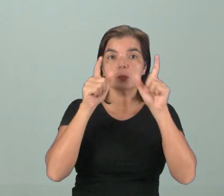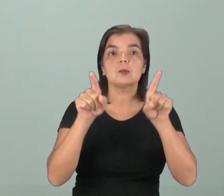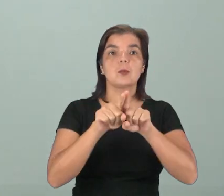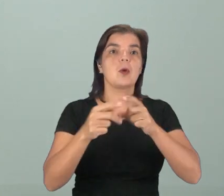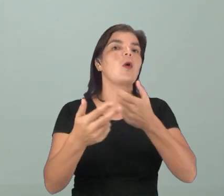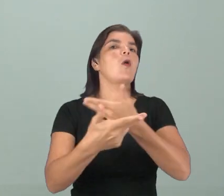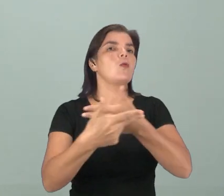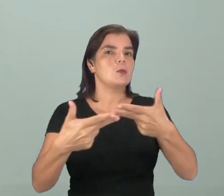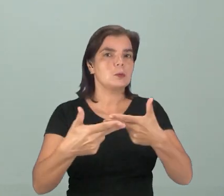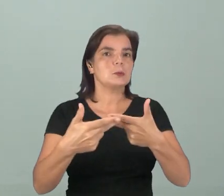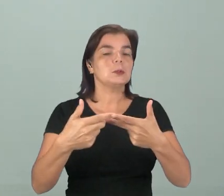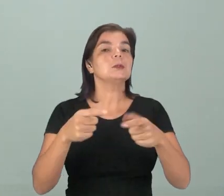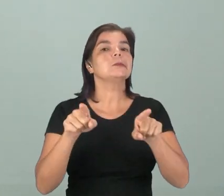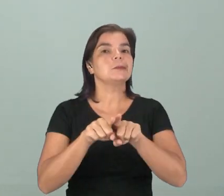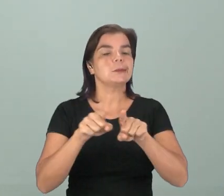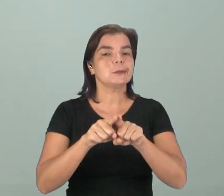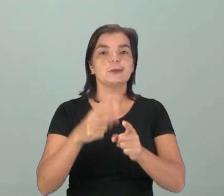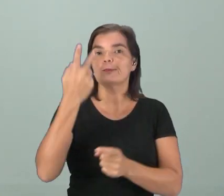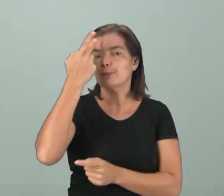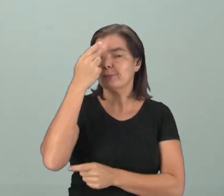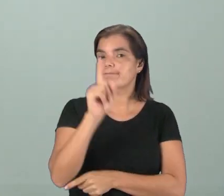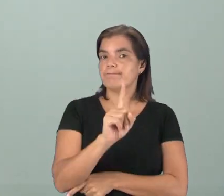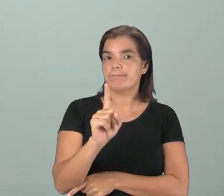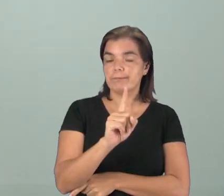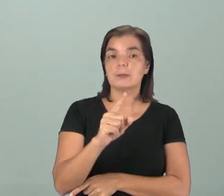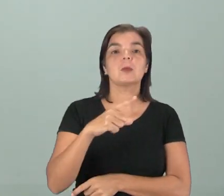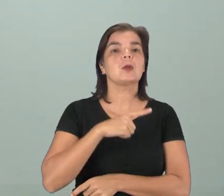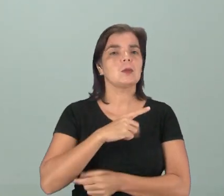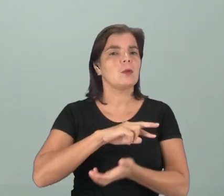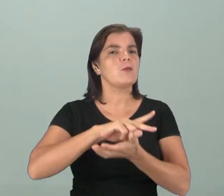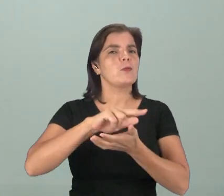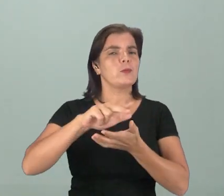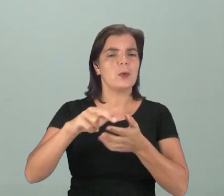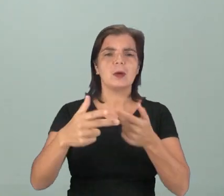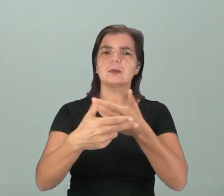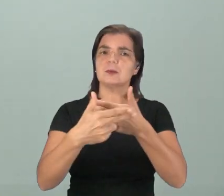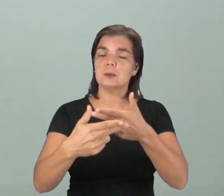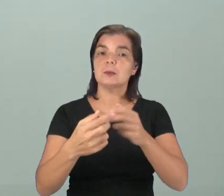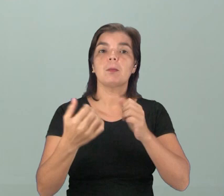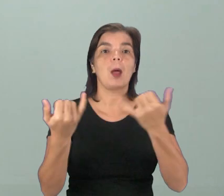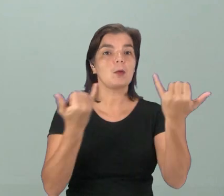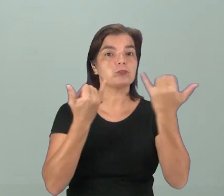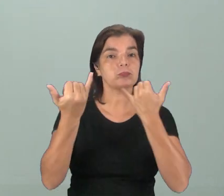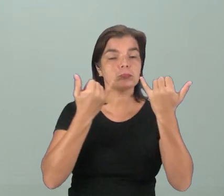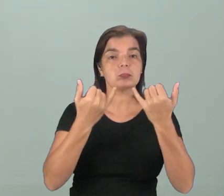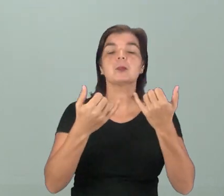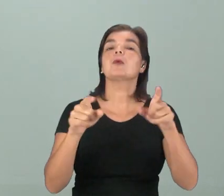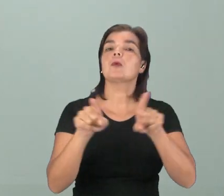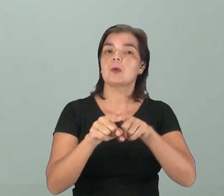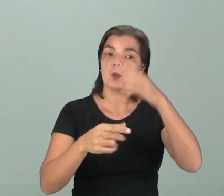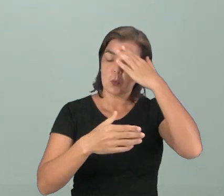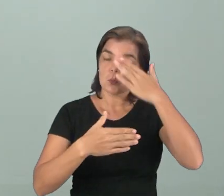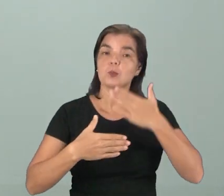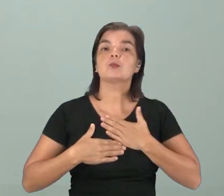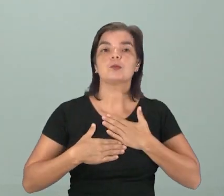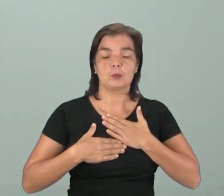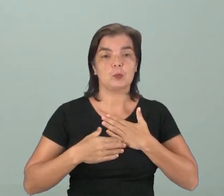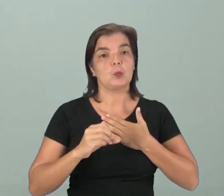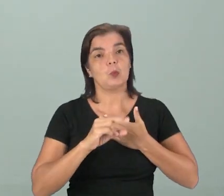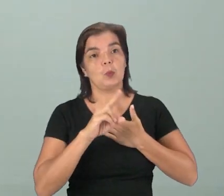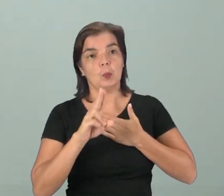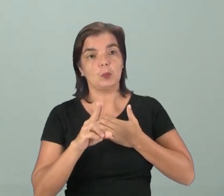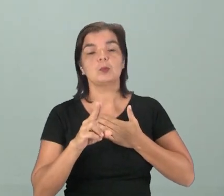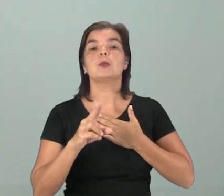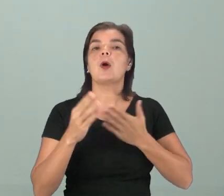que alguma coisa ali está fugindo da normalidade. Então a gente tem muitos sinais para tentar avisar que o nosso corpo está passando